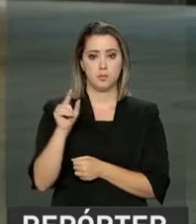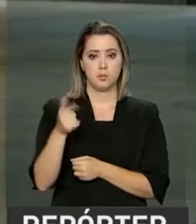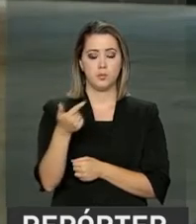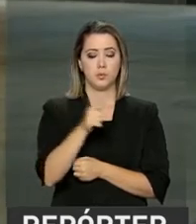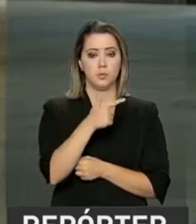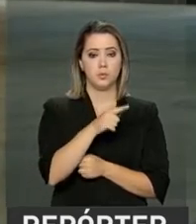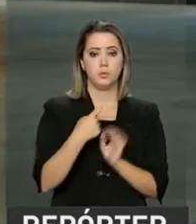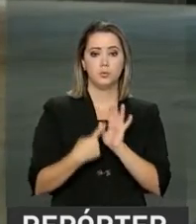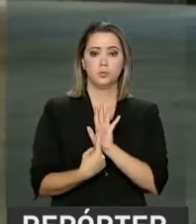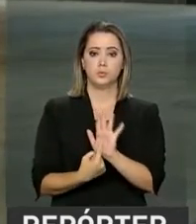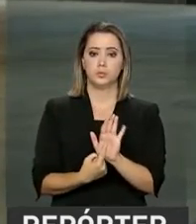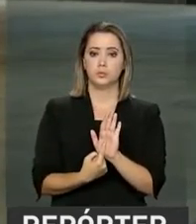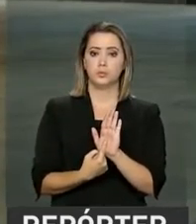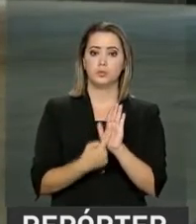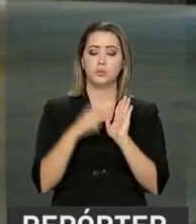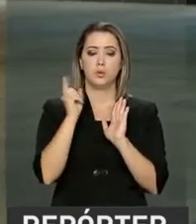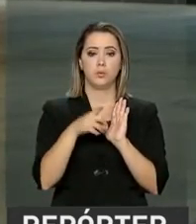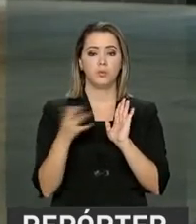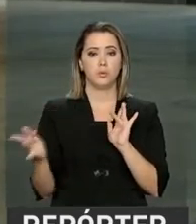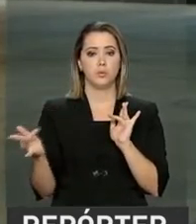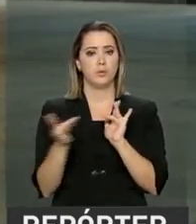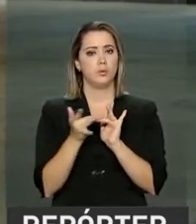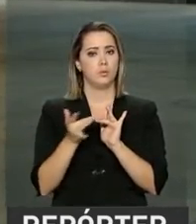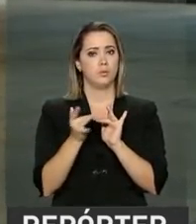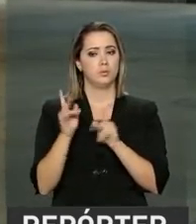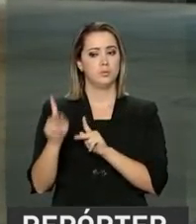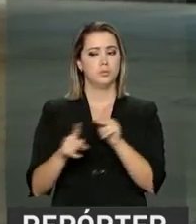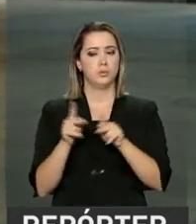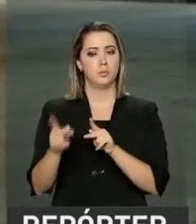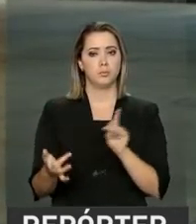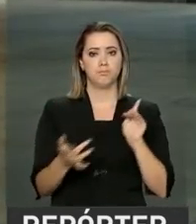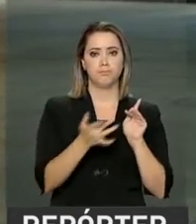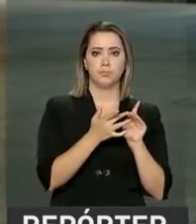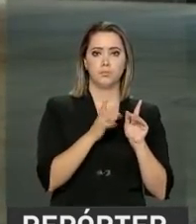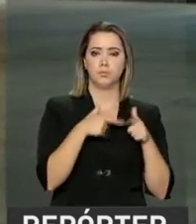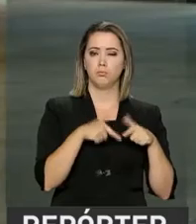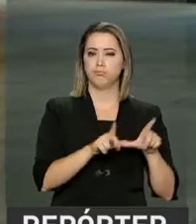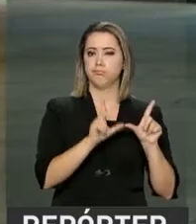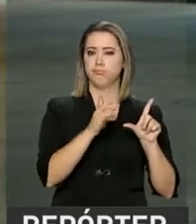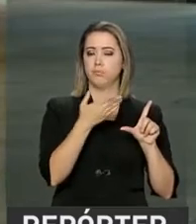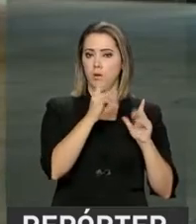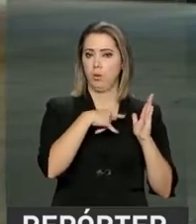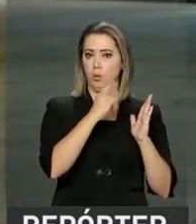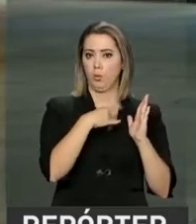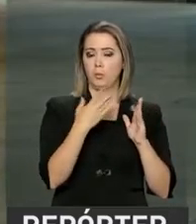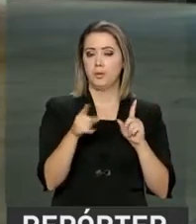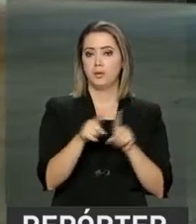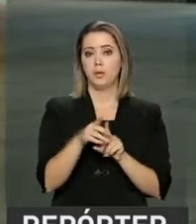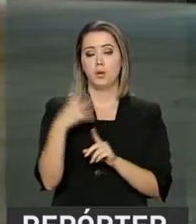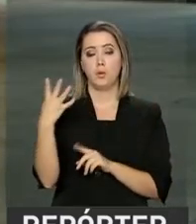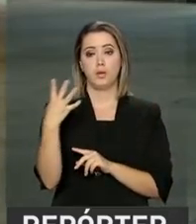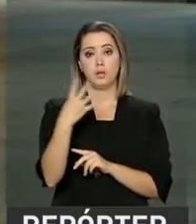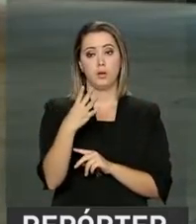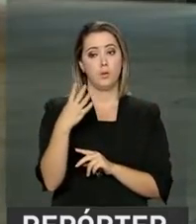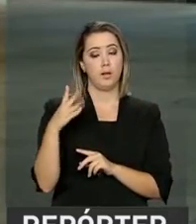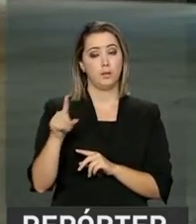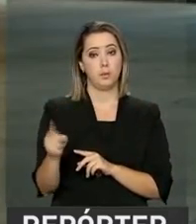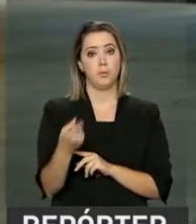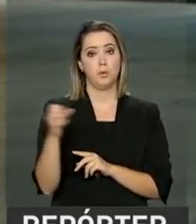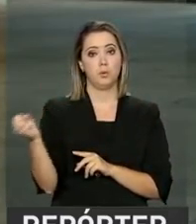outra demonstração dessa adesão do público ao programa é que a cada mês, mais de 44 mil